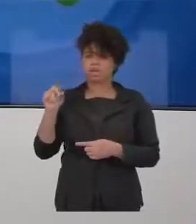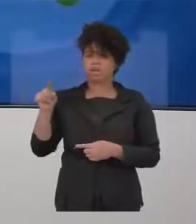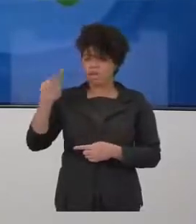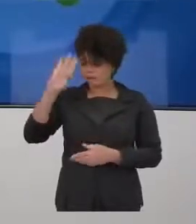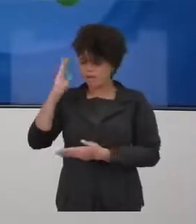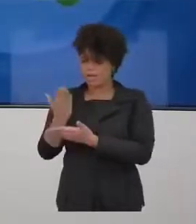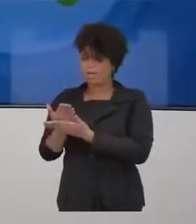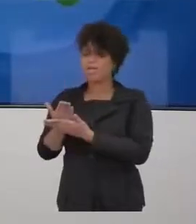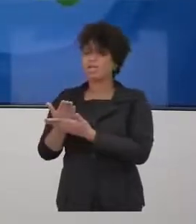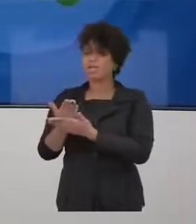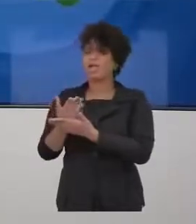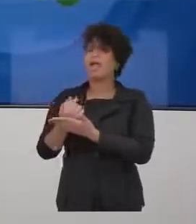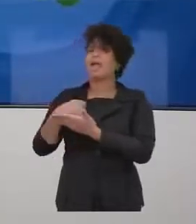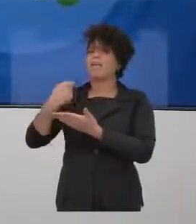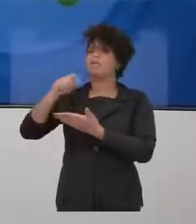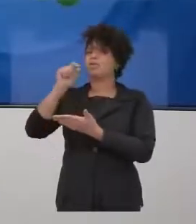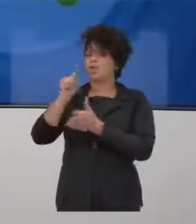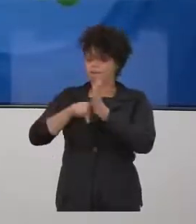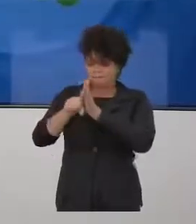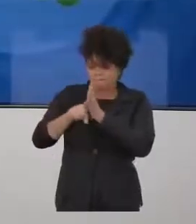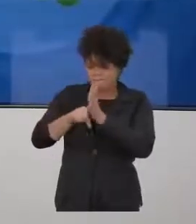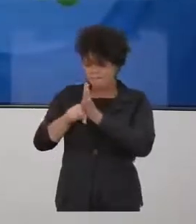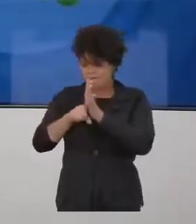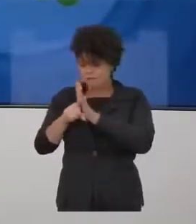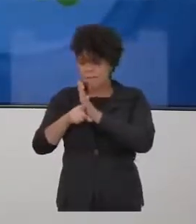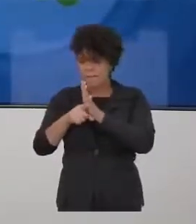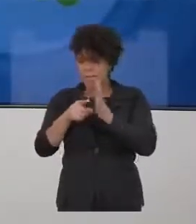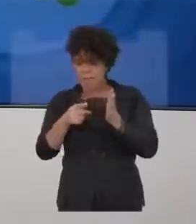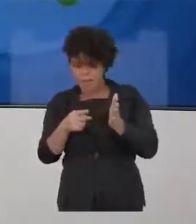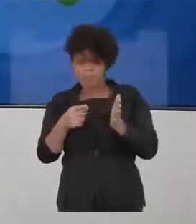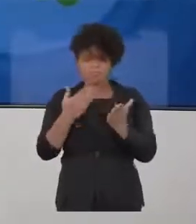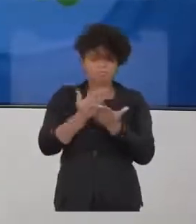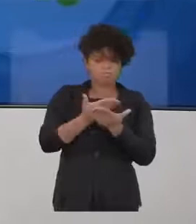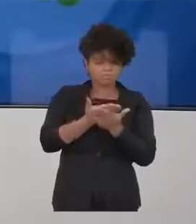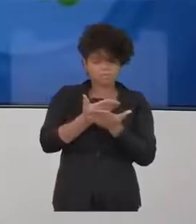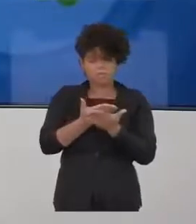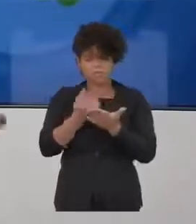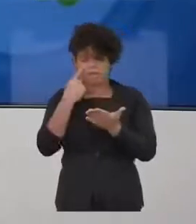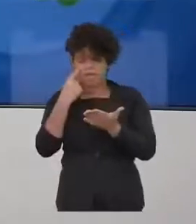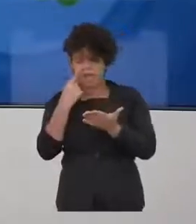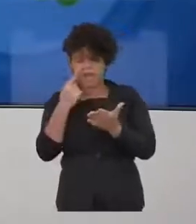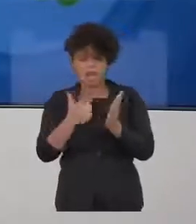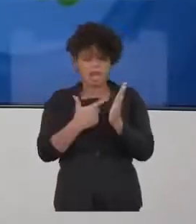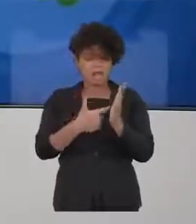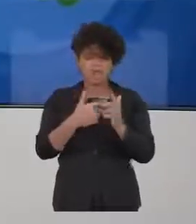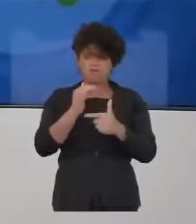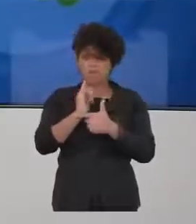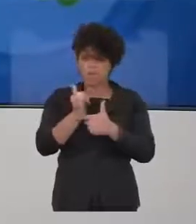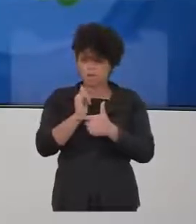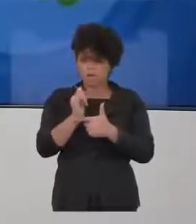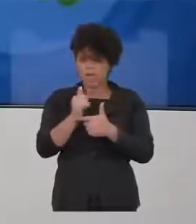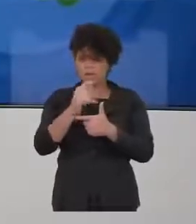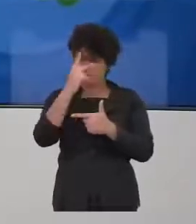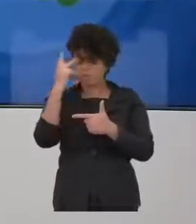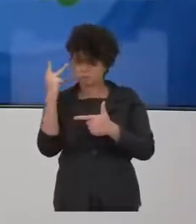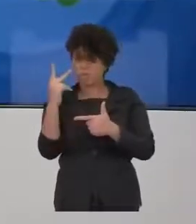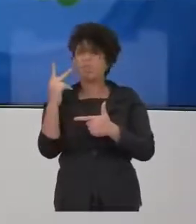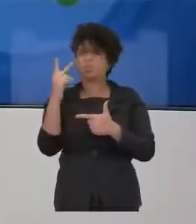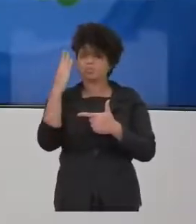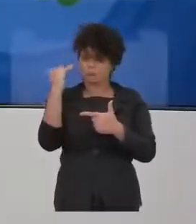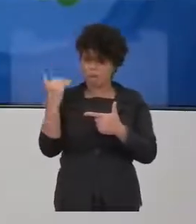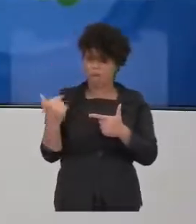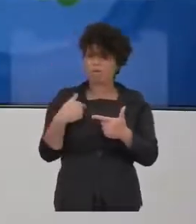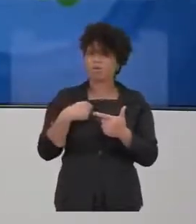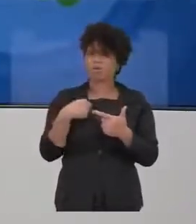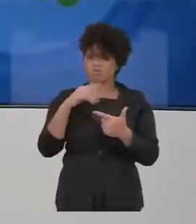Eu estudo mais. Estudo mais, procuro livros, procuro documentários, procuro pessoas estudiosos de confiança. Não,